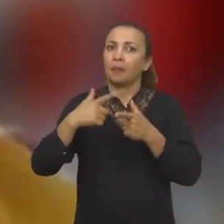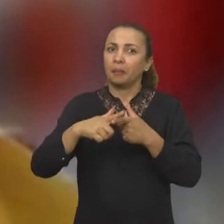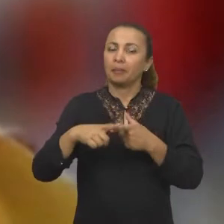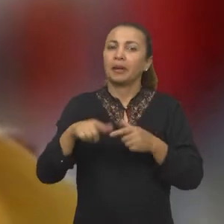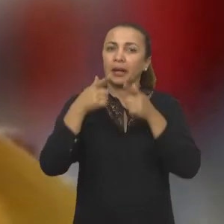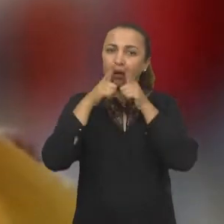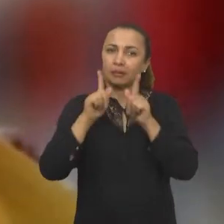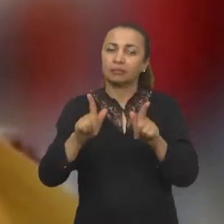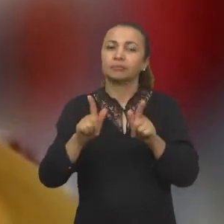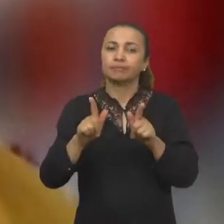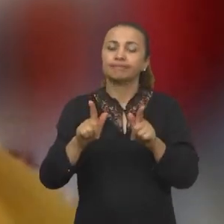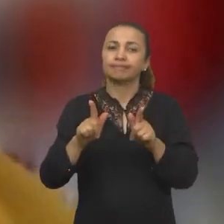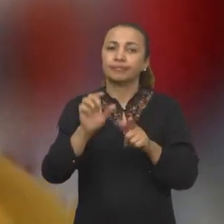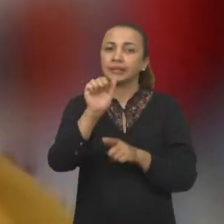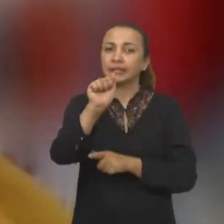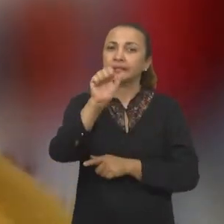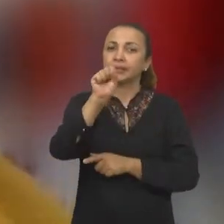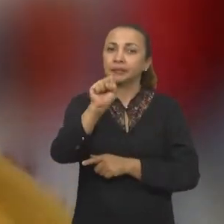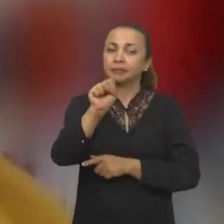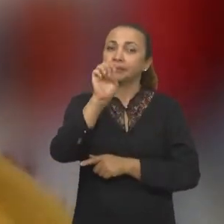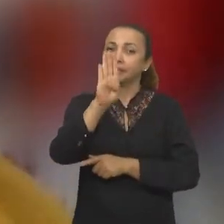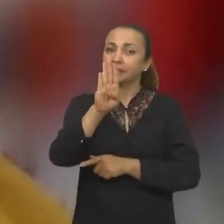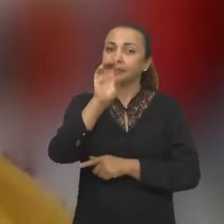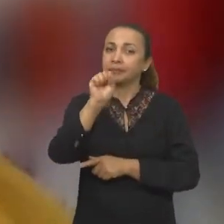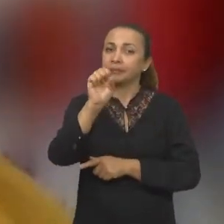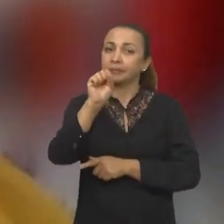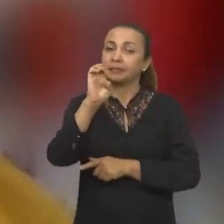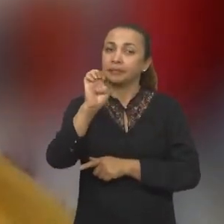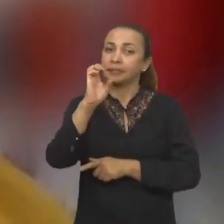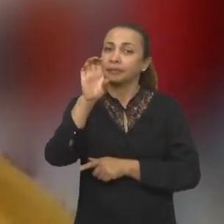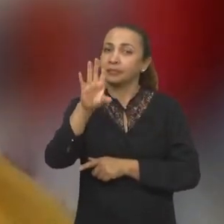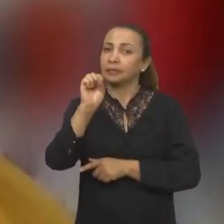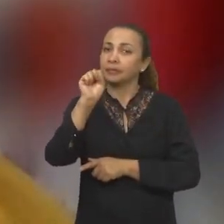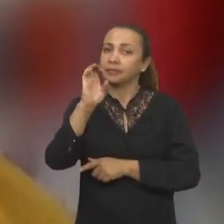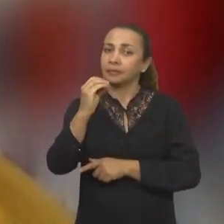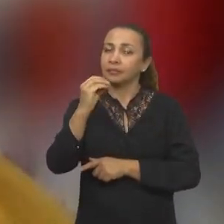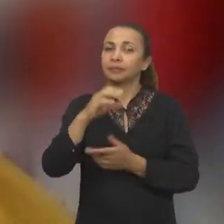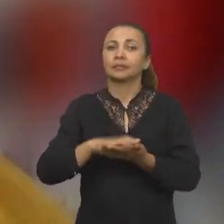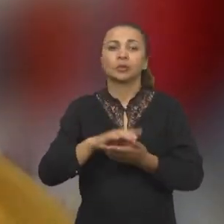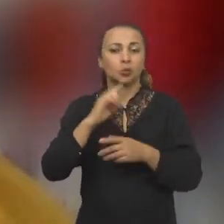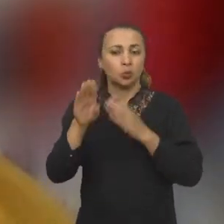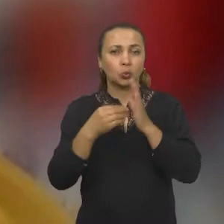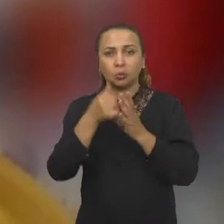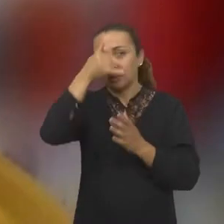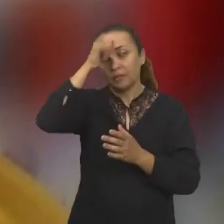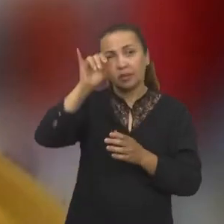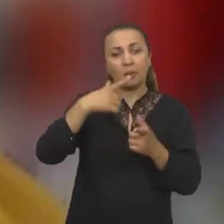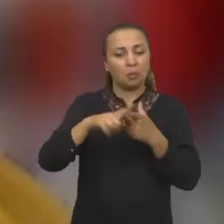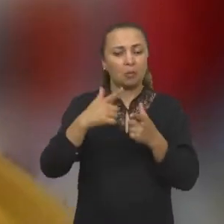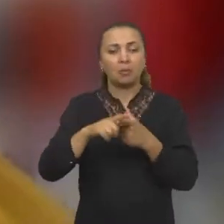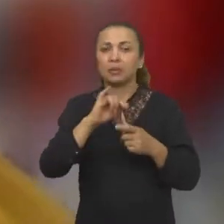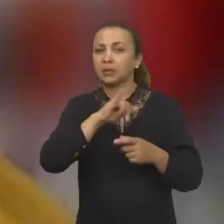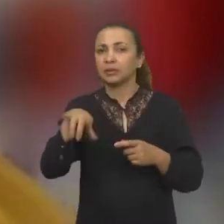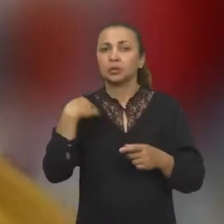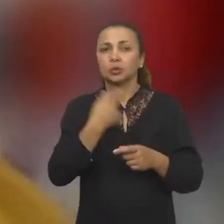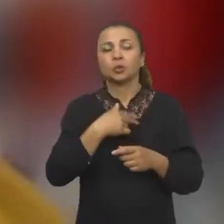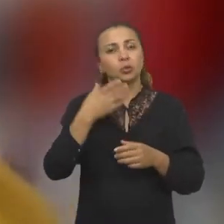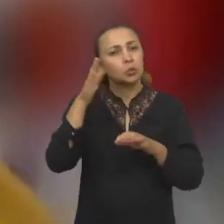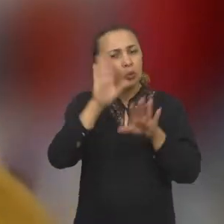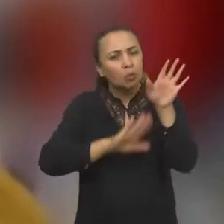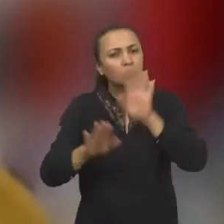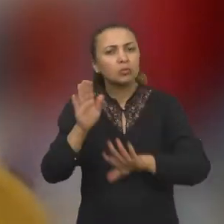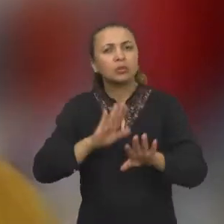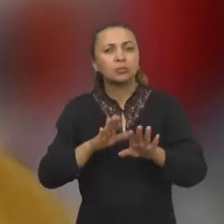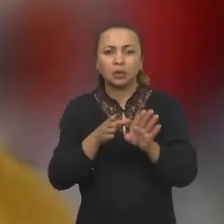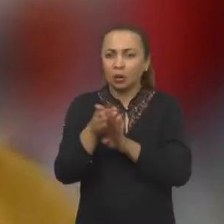e a pega. Uma outra preocupação dessas mulheres foi a questão de não ter o leite. Então, elas acham que elas não tinham